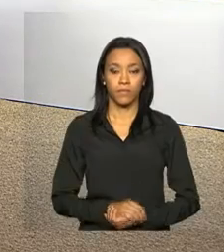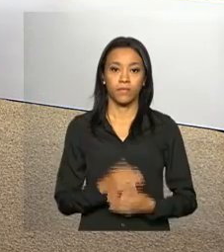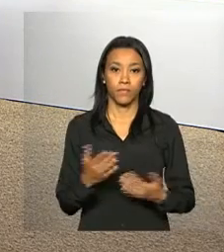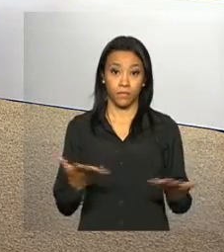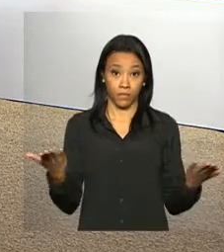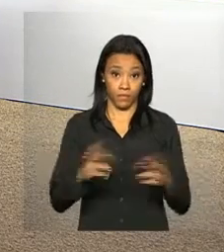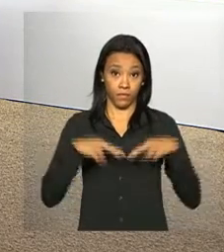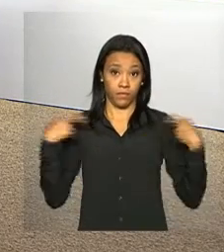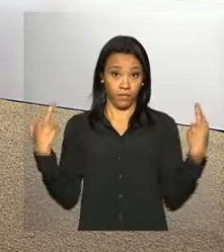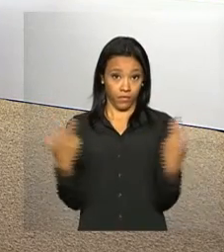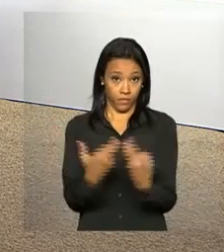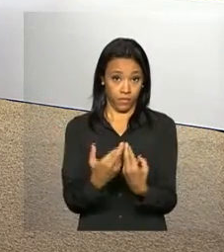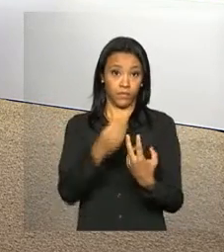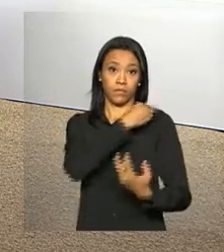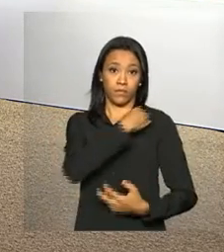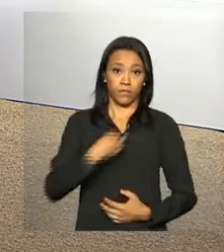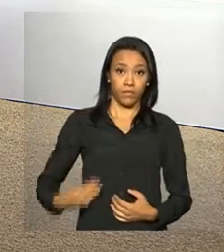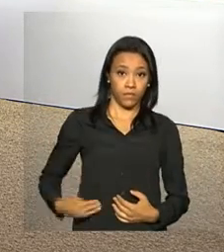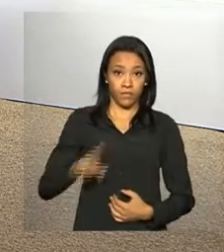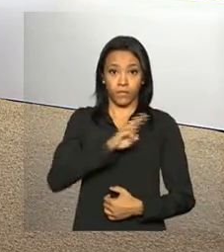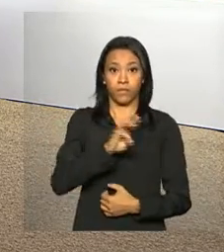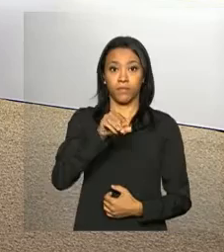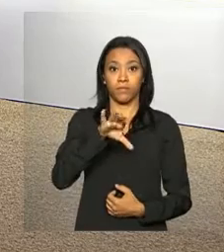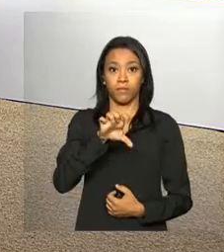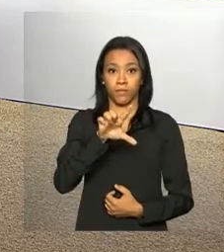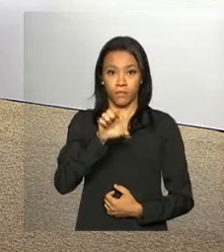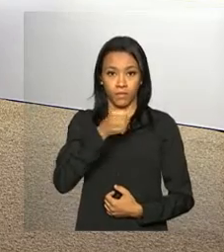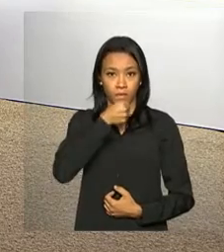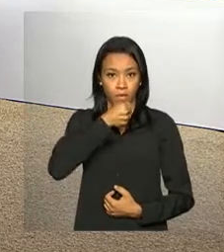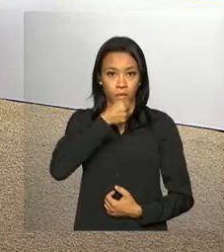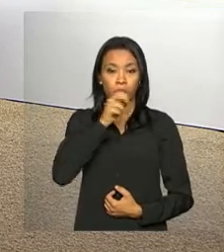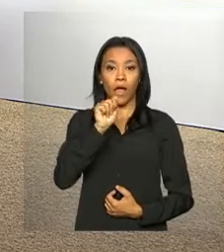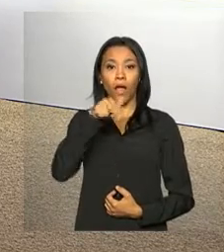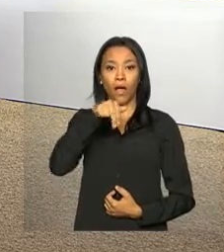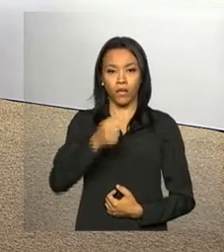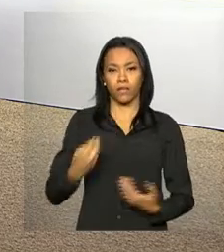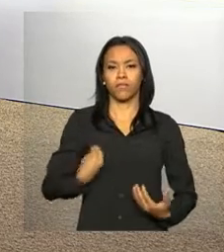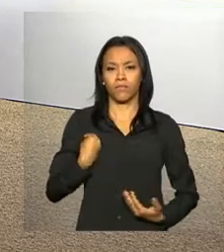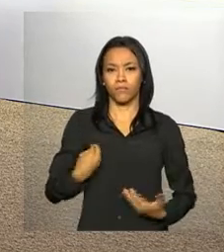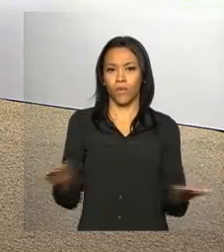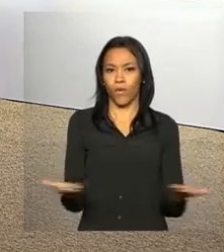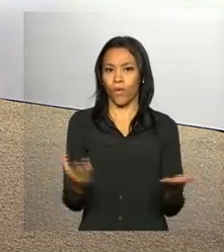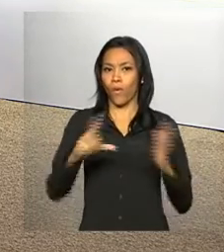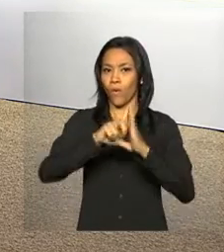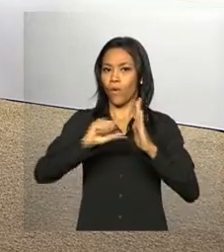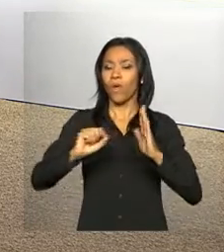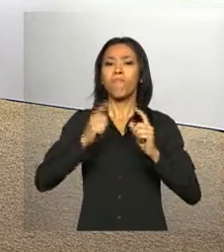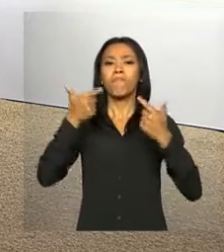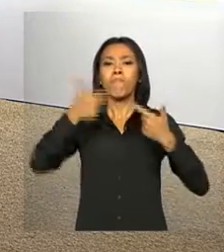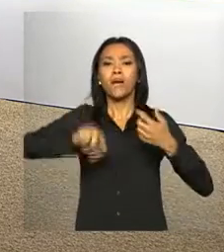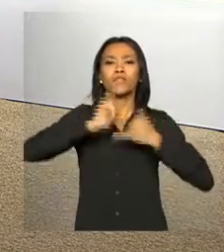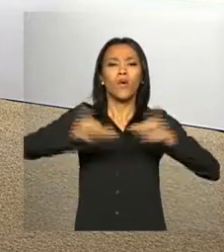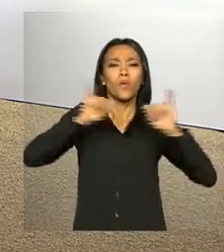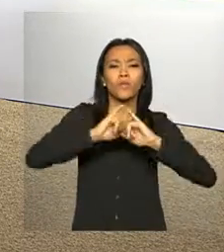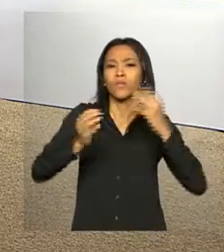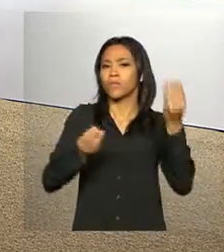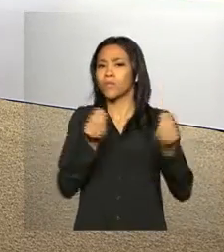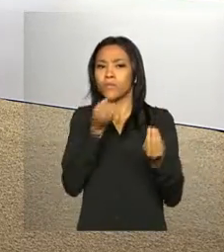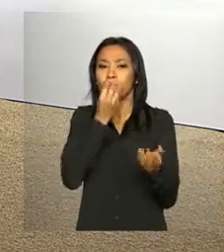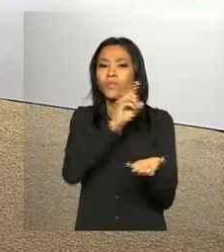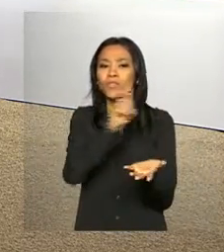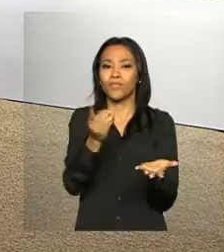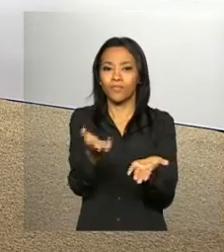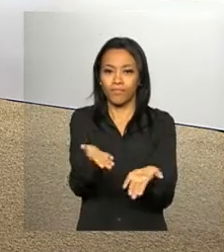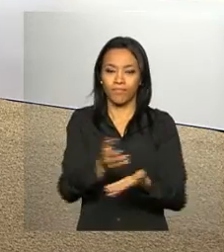da saúde marcelo castro a repórter ana gabriella sales está no palácio do planalto e tem mais informações ao vivo no bom